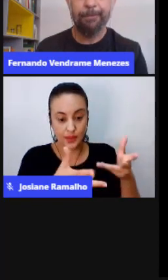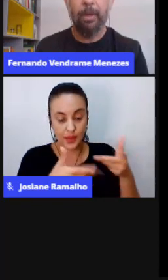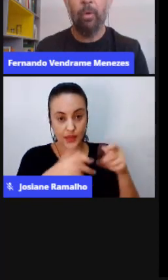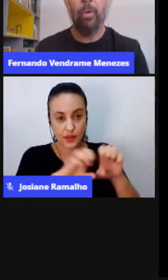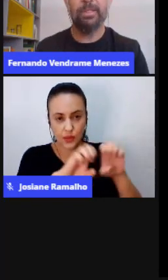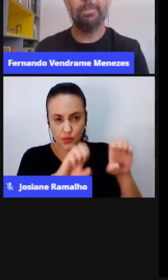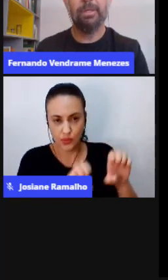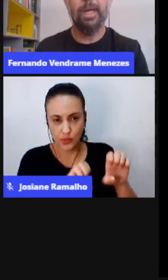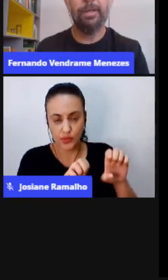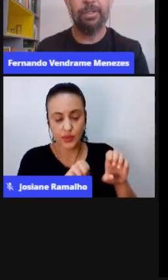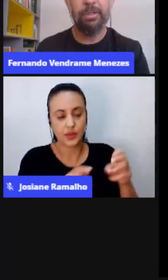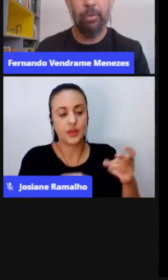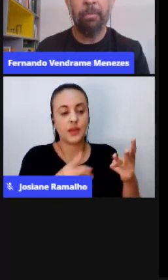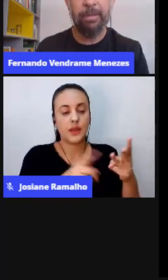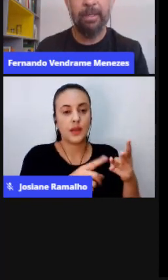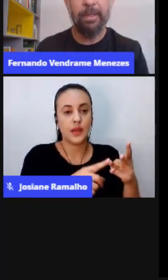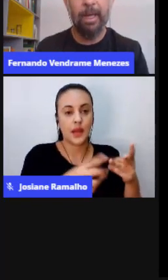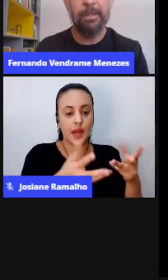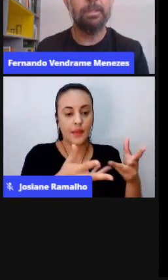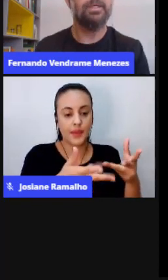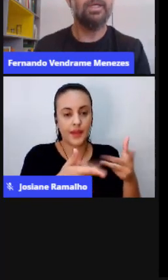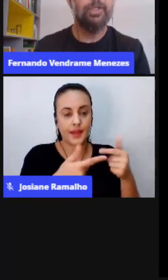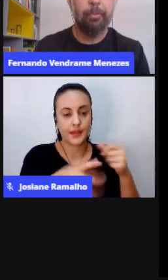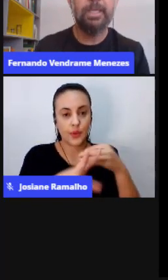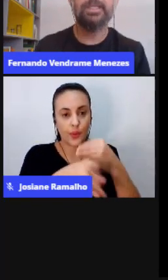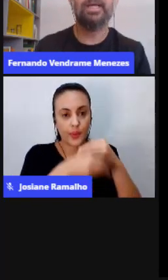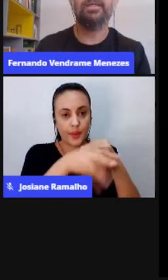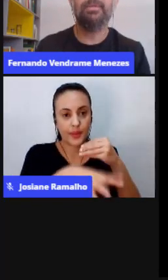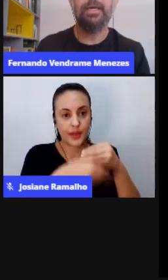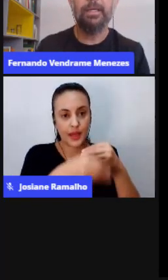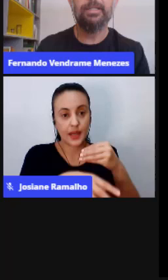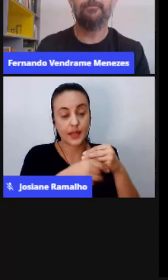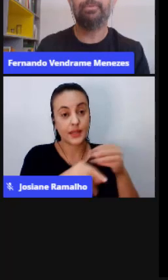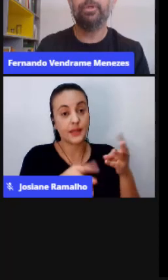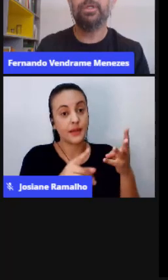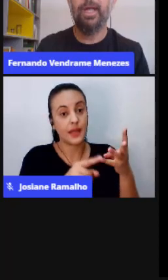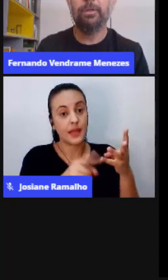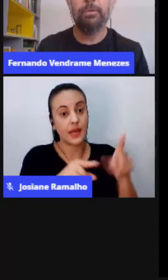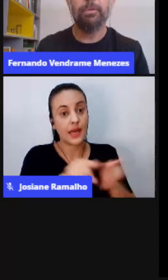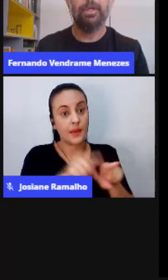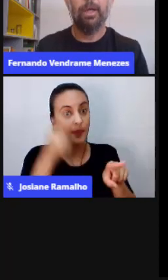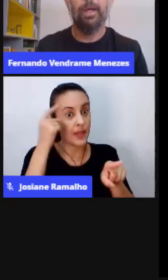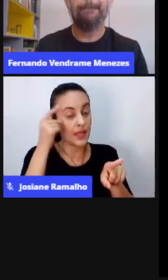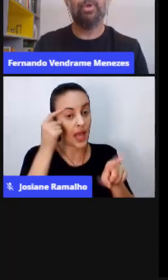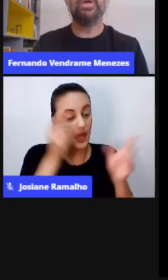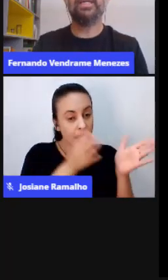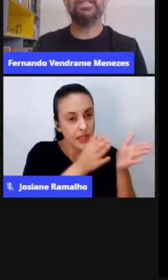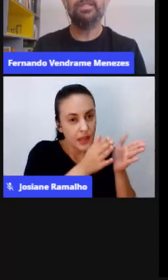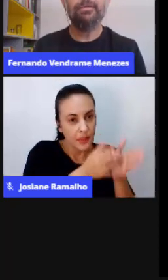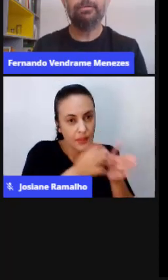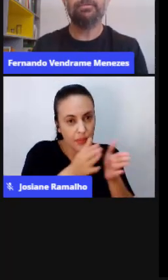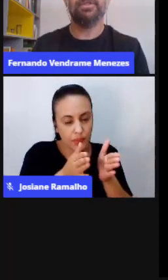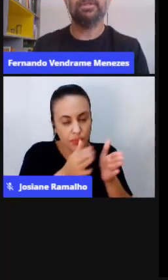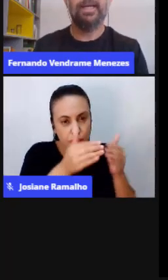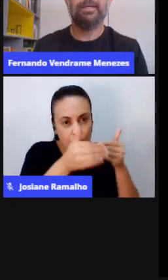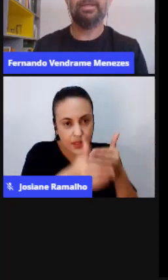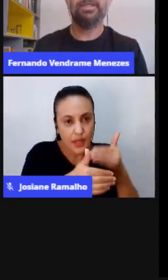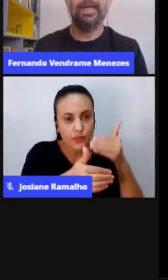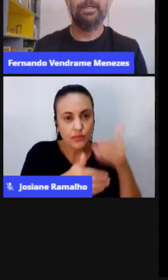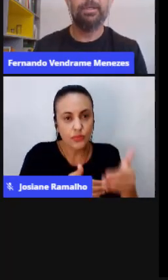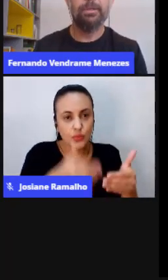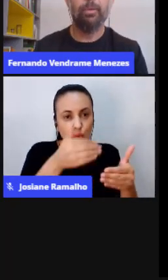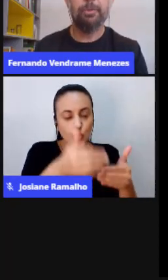estruturantes com as habilidades complementares, e de pensar também nesse processo progressivo